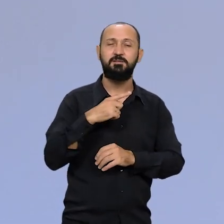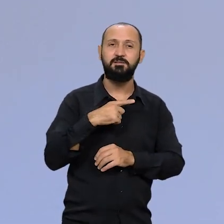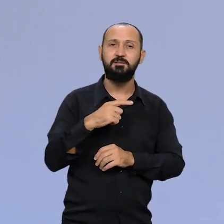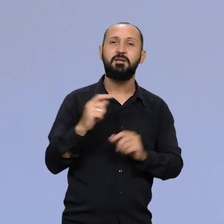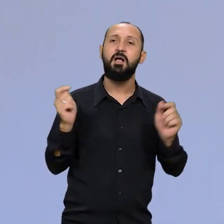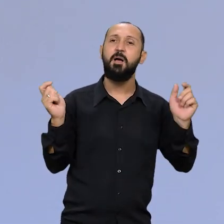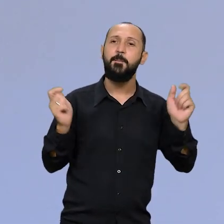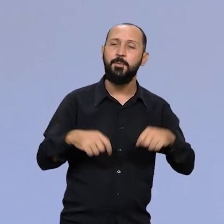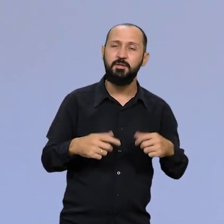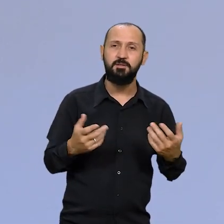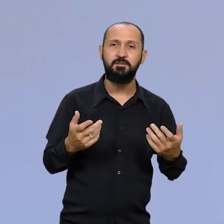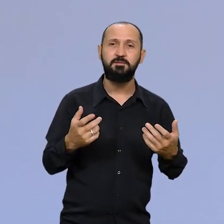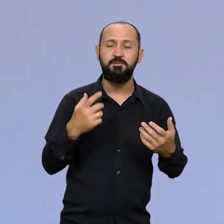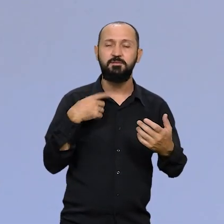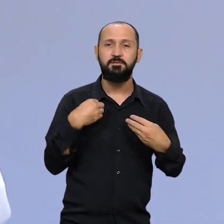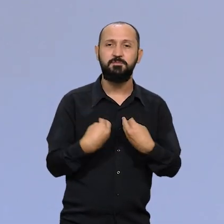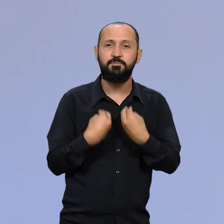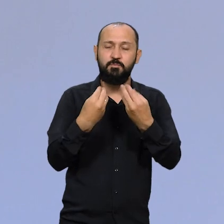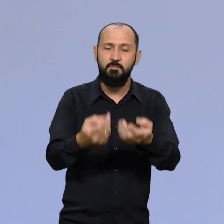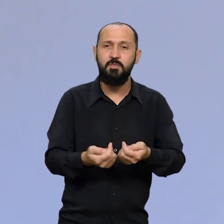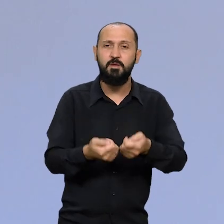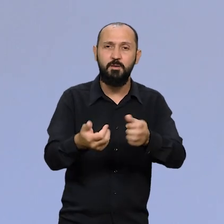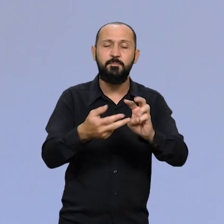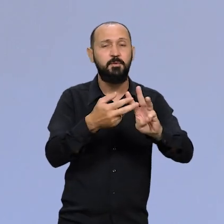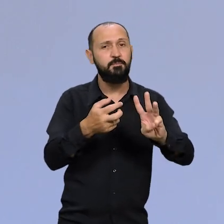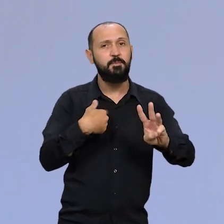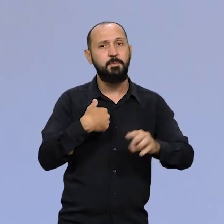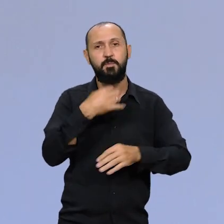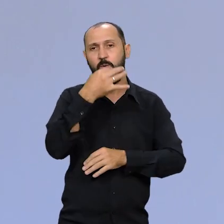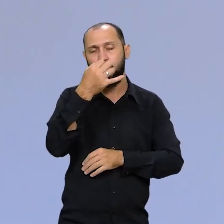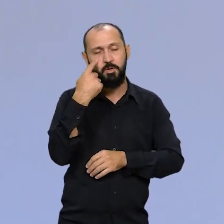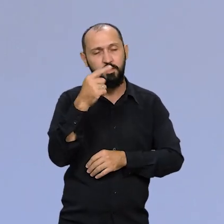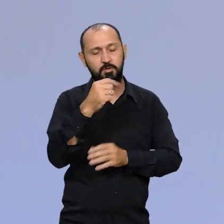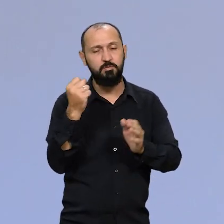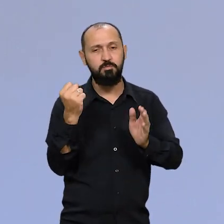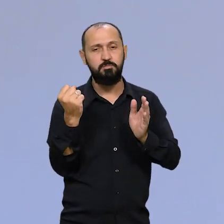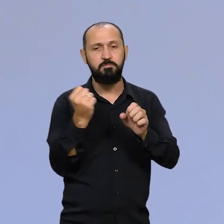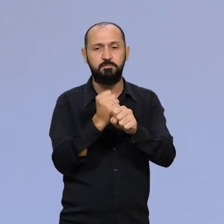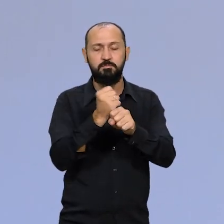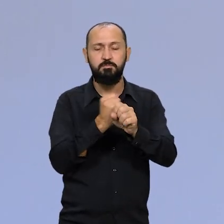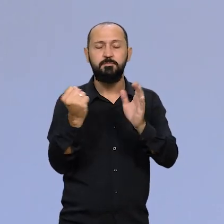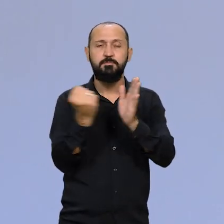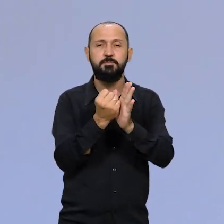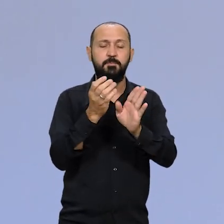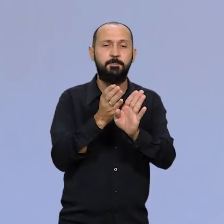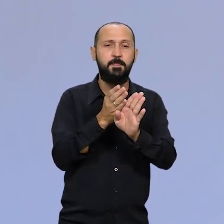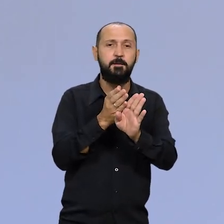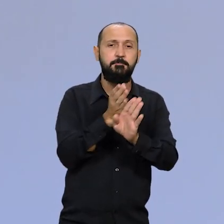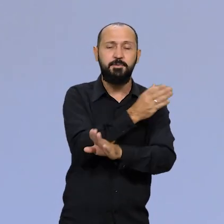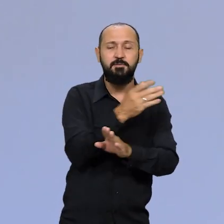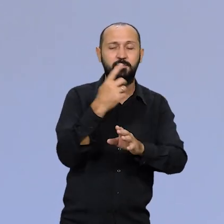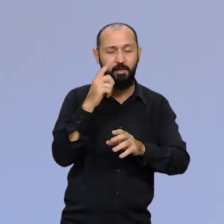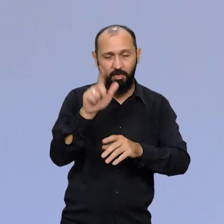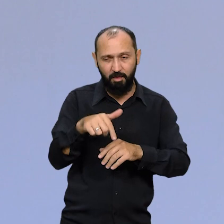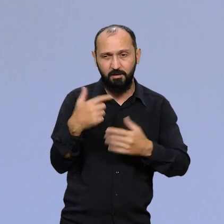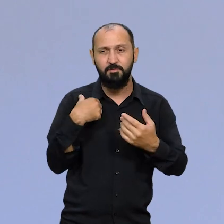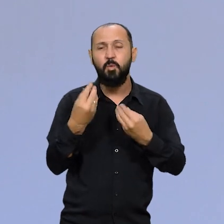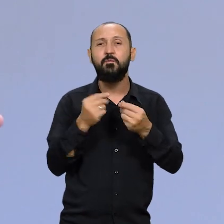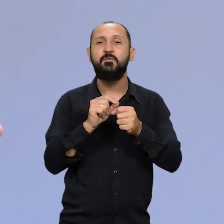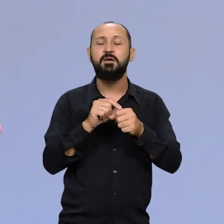ministros estiveram aí em uma viagem internacional, debatendo sobre clima, meio ambiente, a questão da